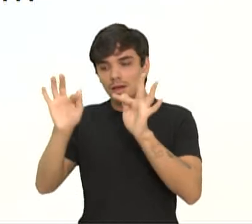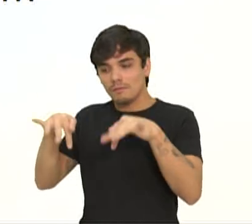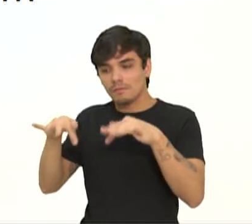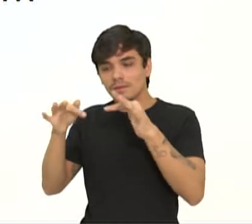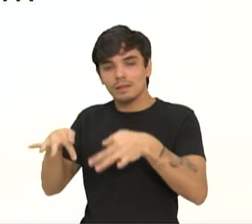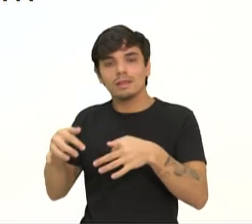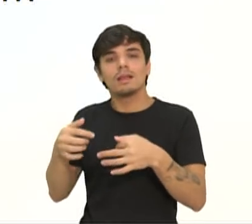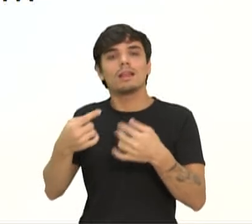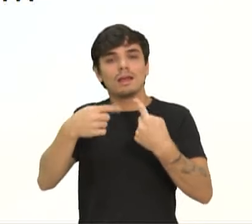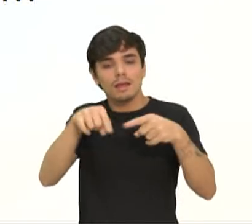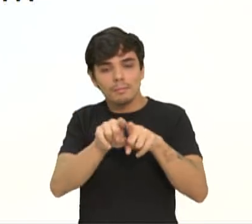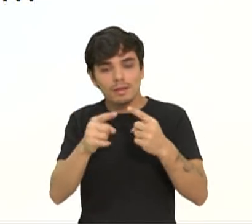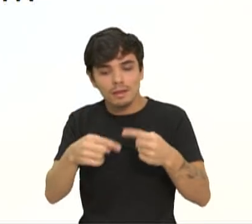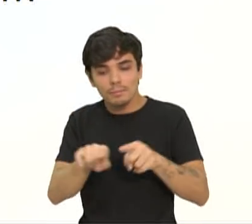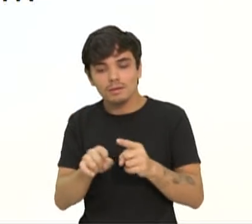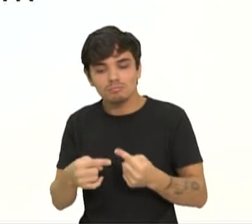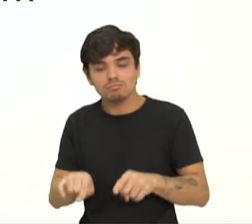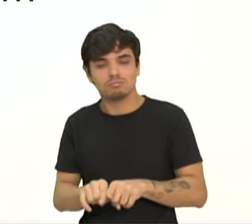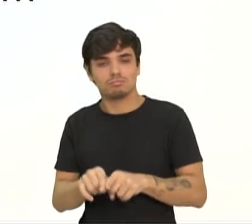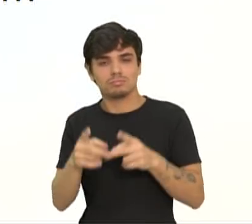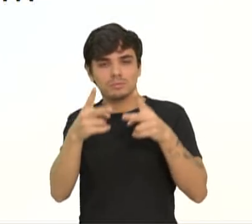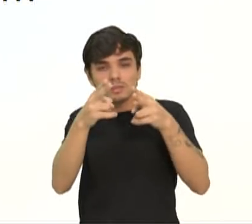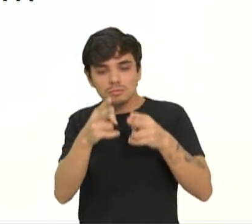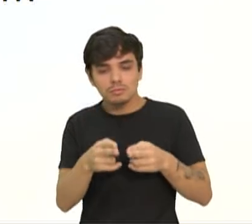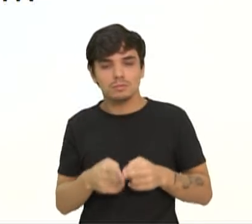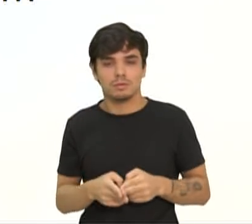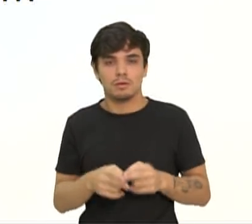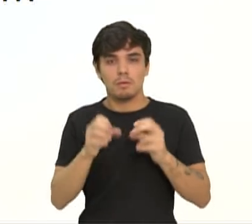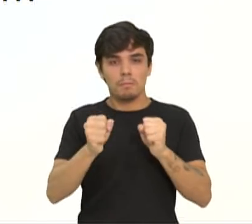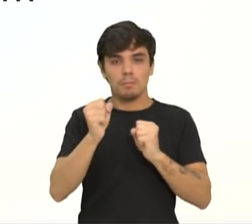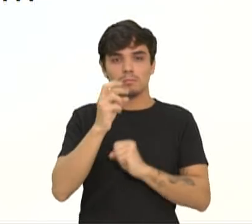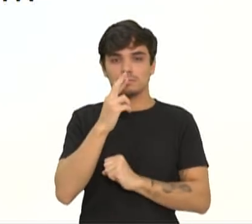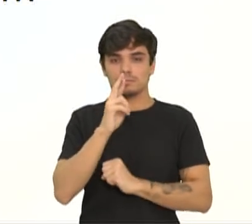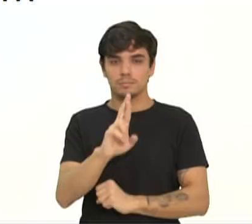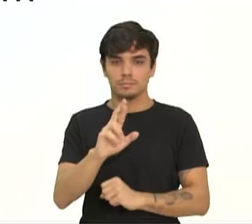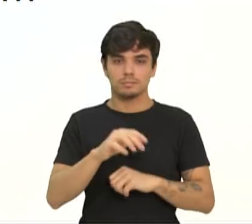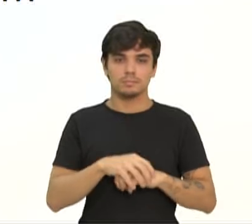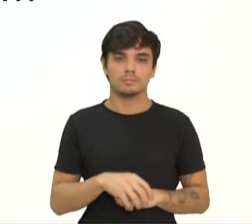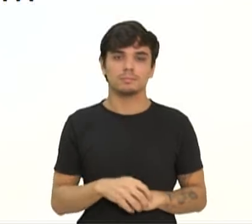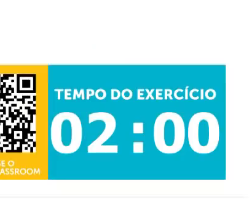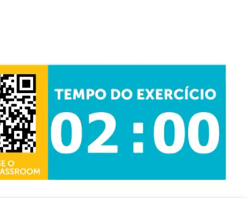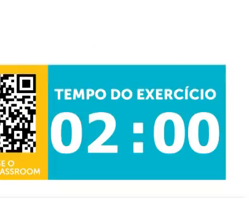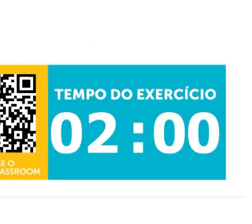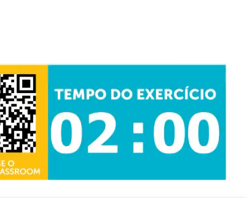se repetem esses fins, essas terminações. Pode responder.